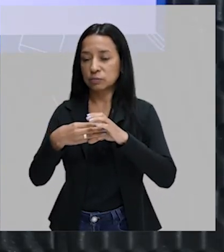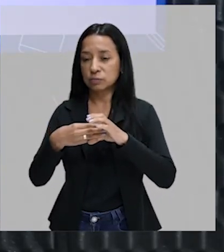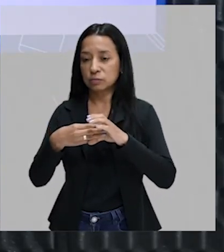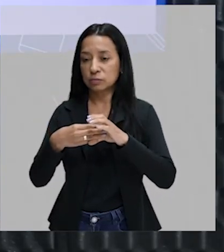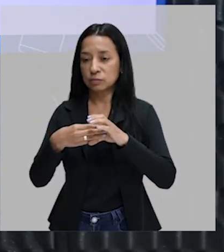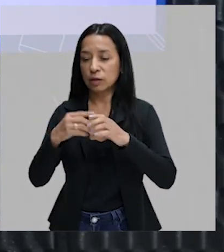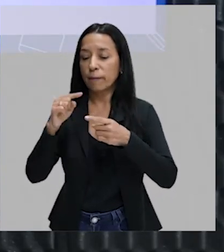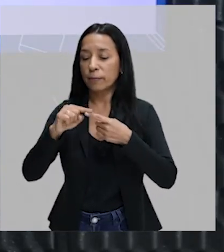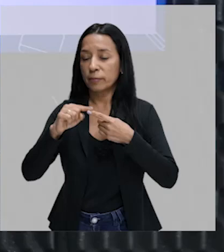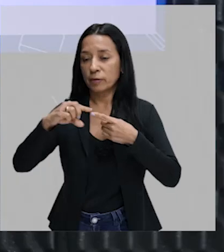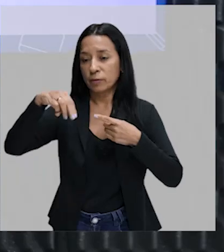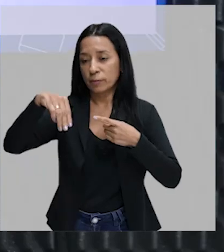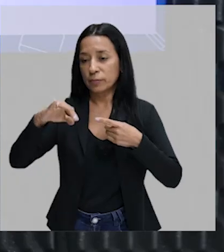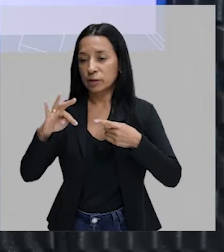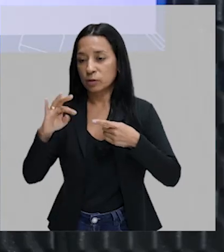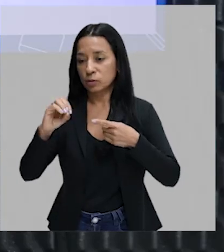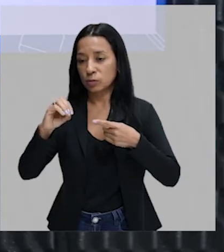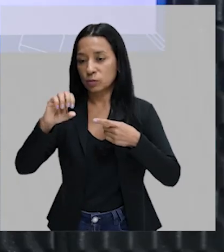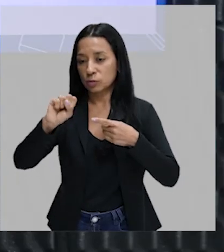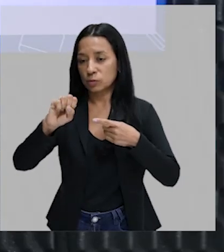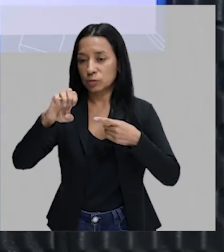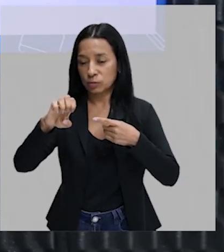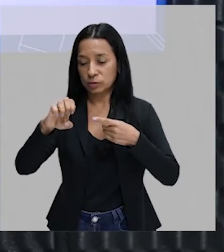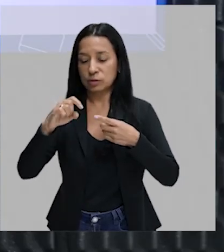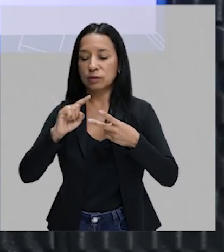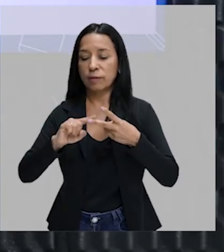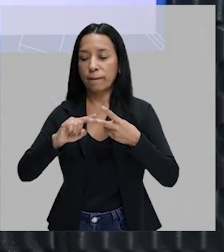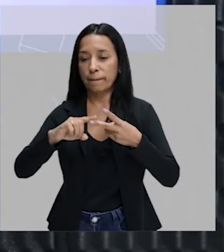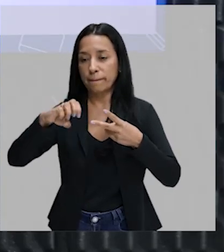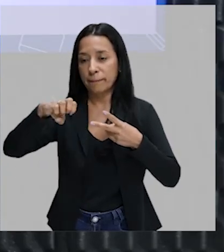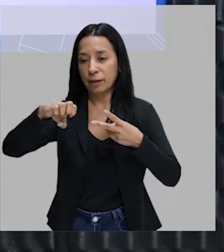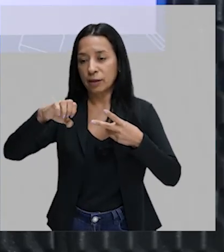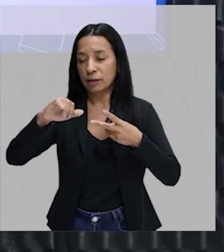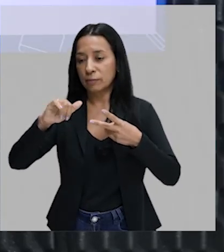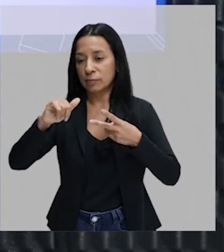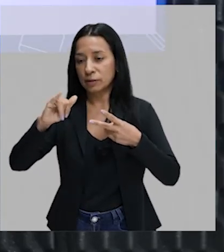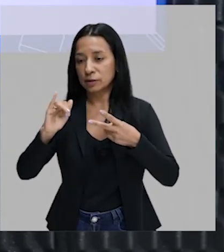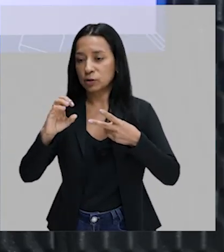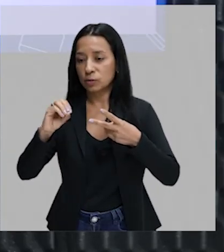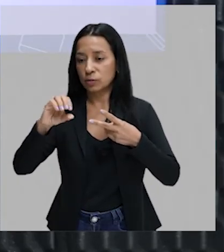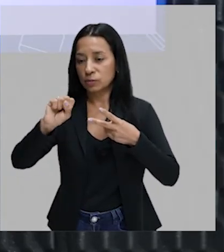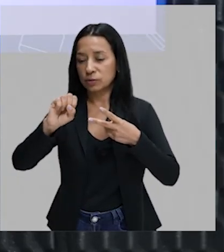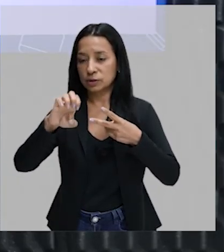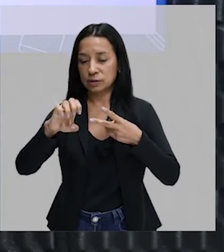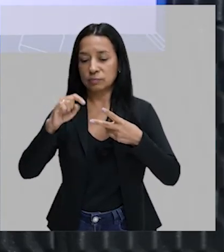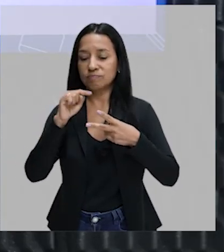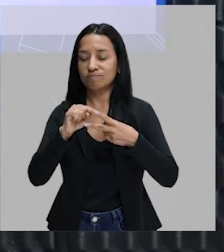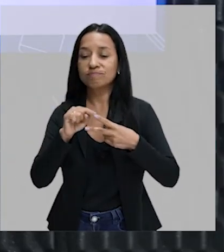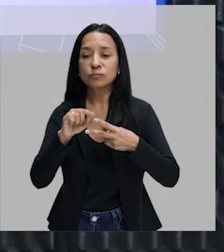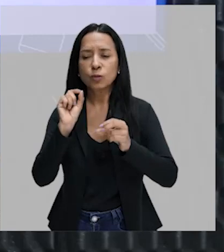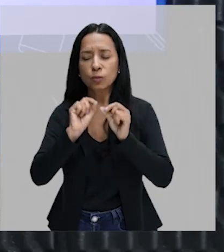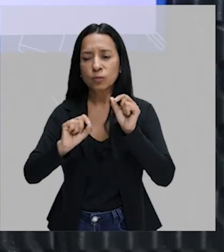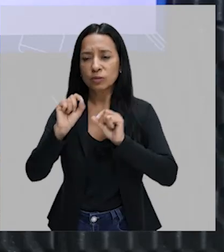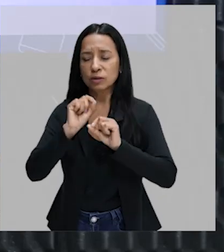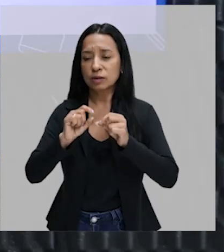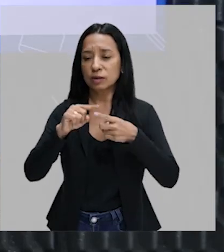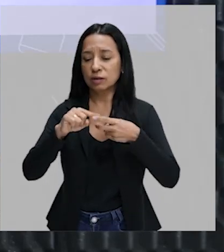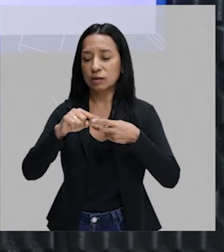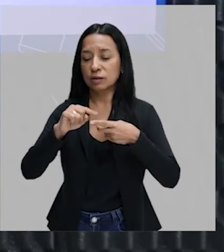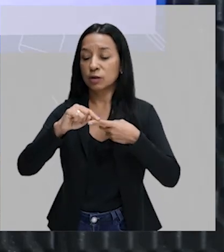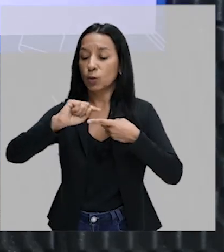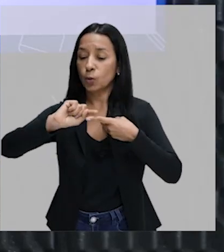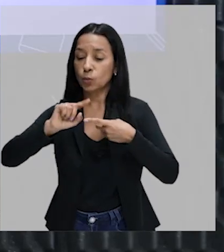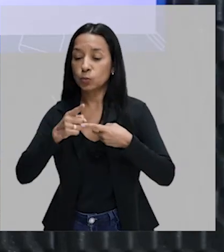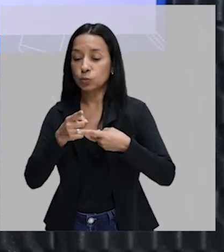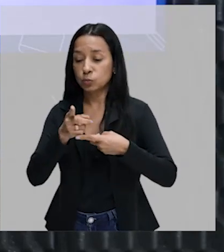a mitose e tem a meiose, tá certo? O que é a mitose? A mitose é quando uma célula se divide em